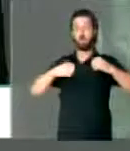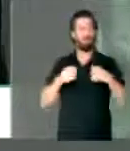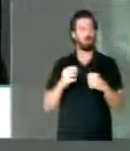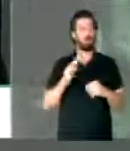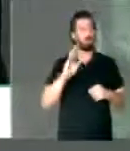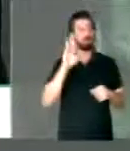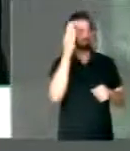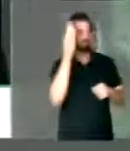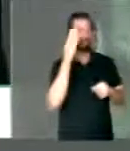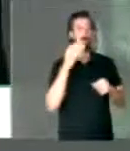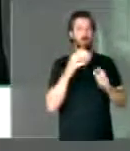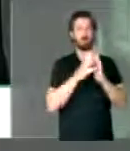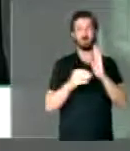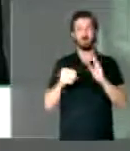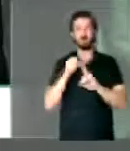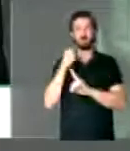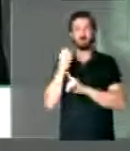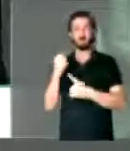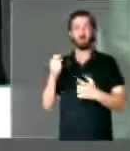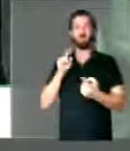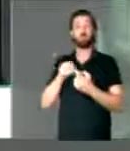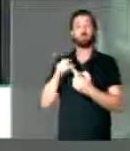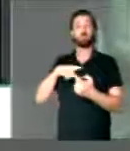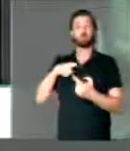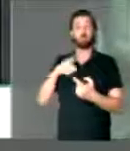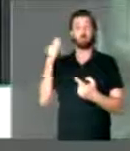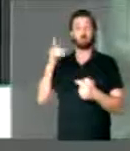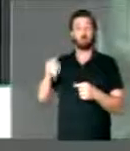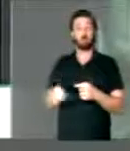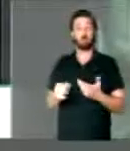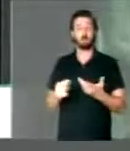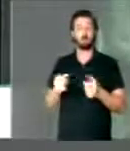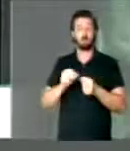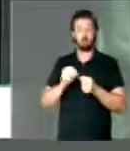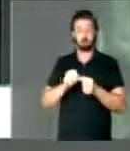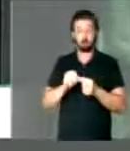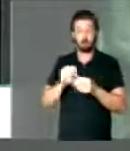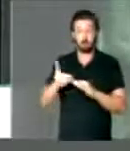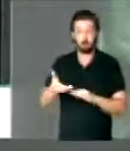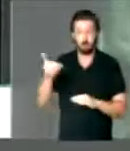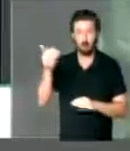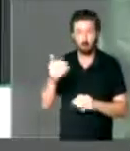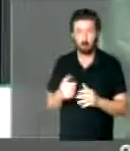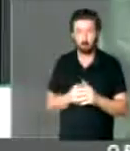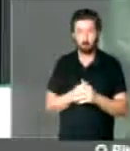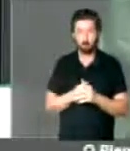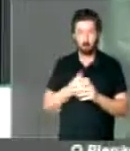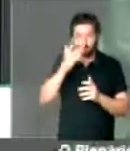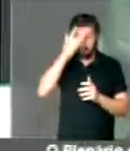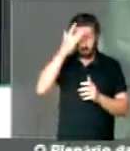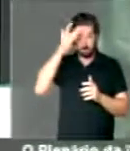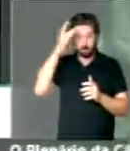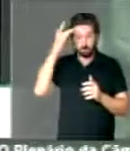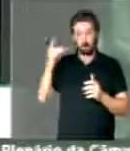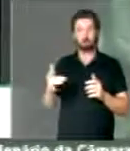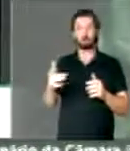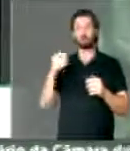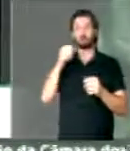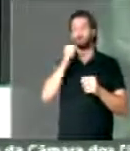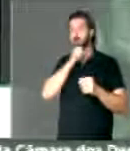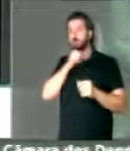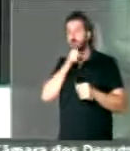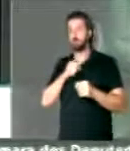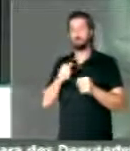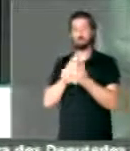a um modelo social cujo objetivo é o de elevar e manter a renda dos idosos, dos desempregados,